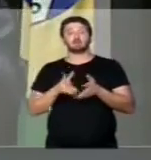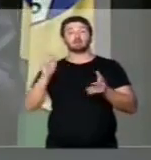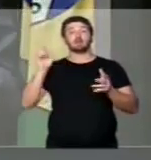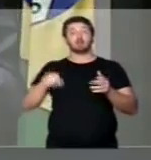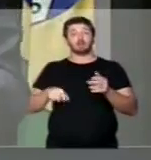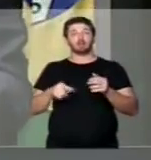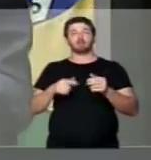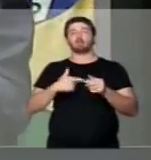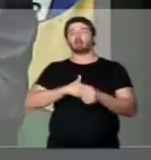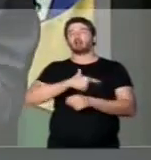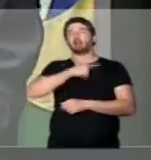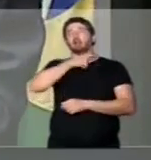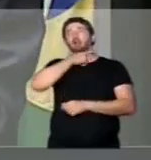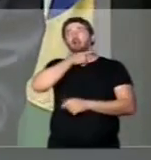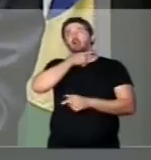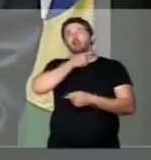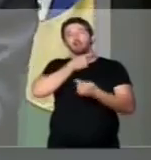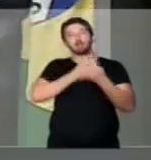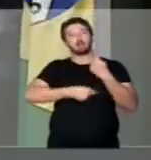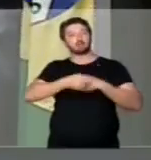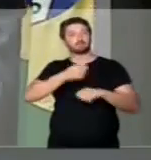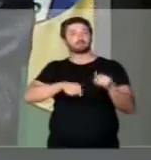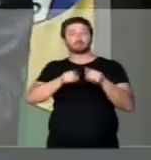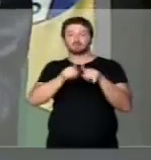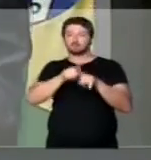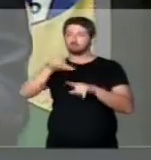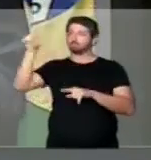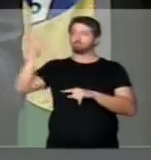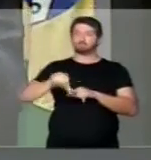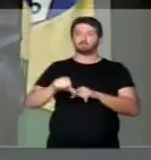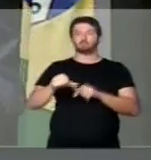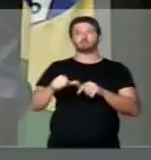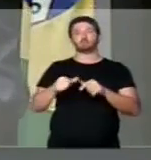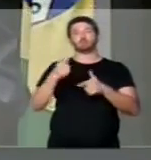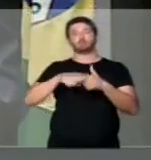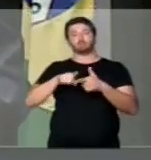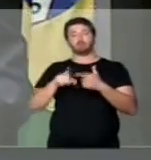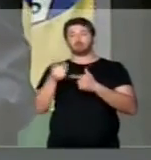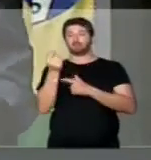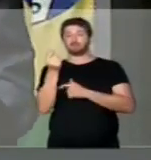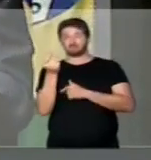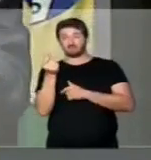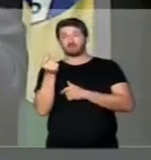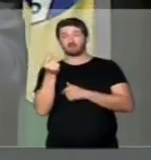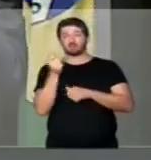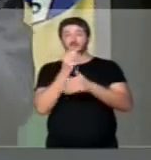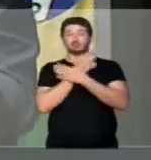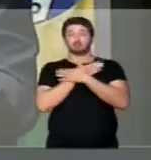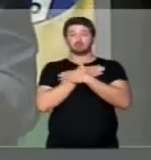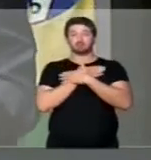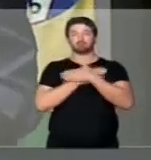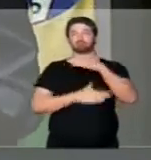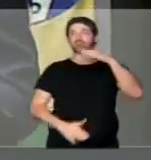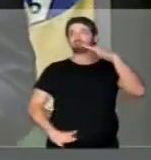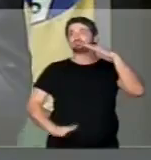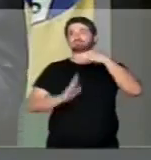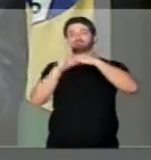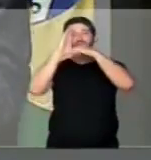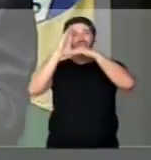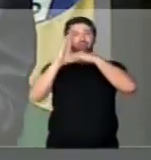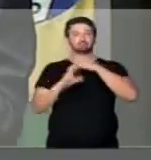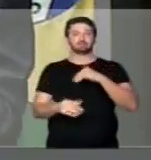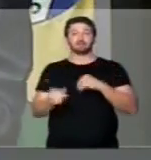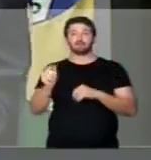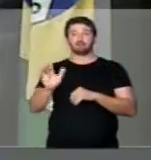recessão econômica, inclui o agravamento da crise fiscal, o desemprego recorde, a